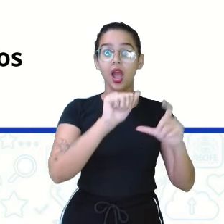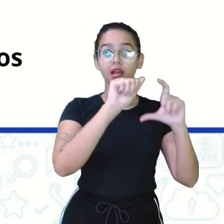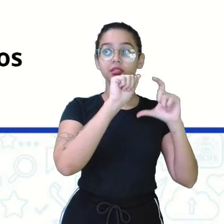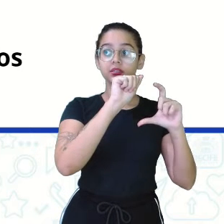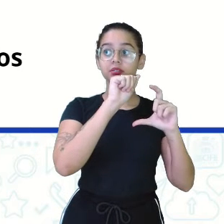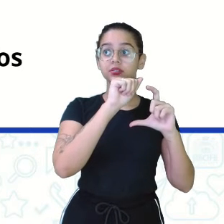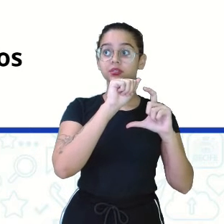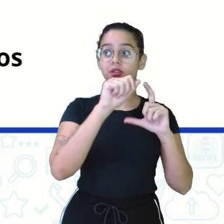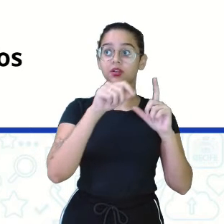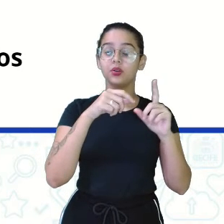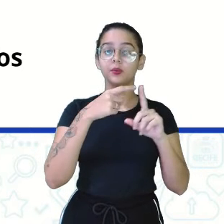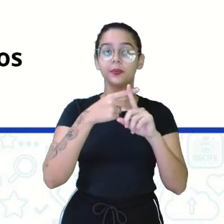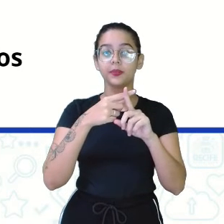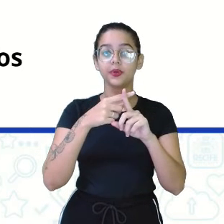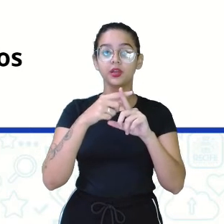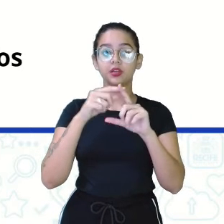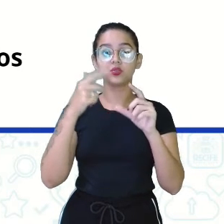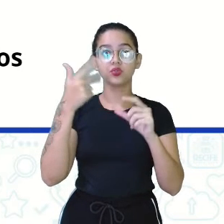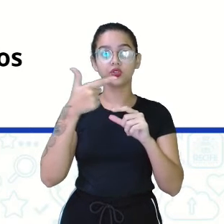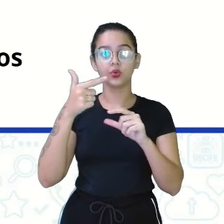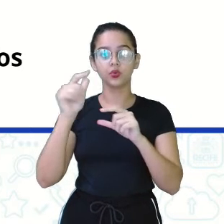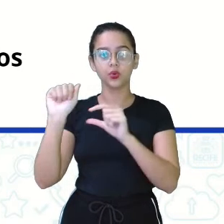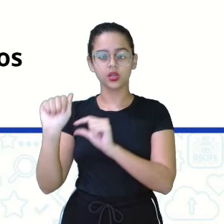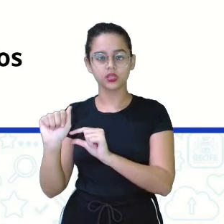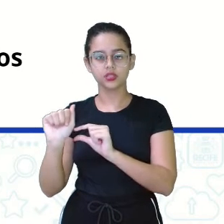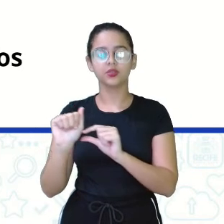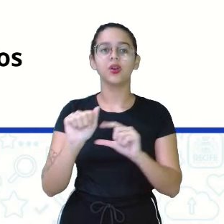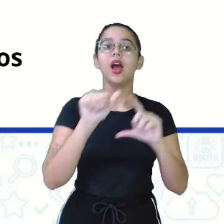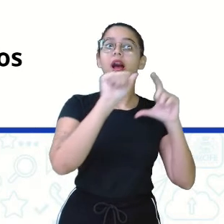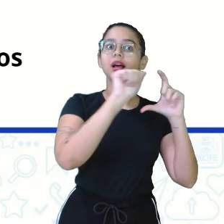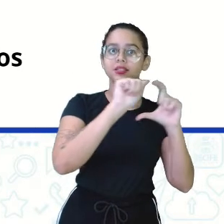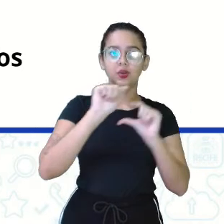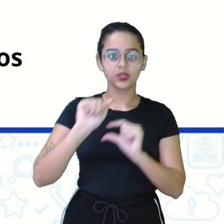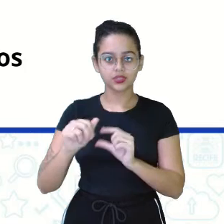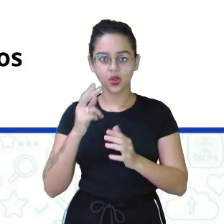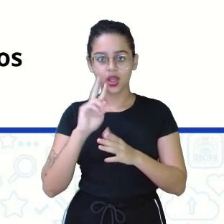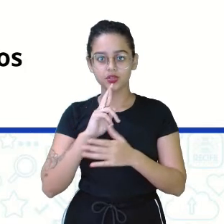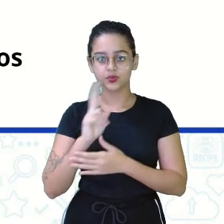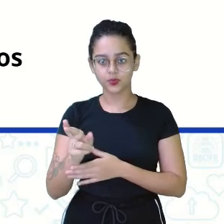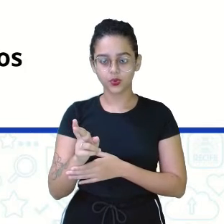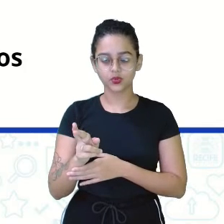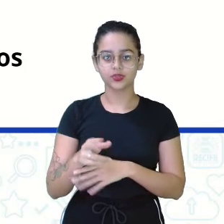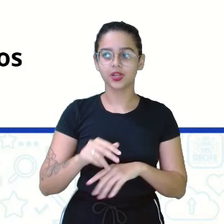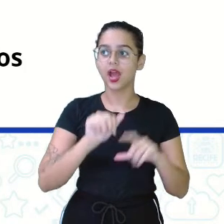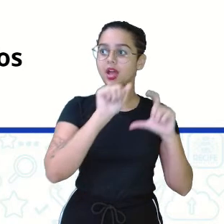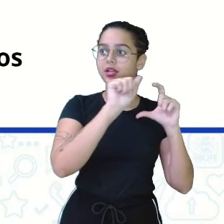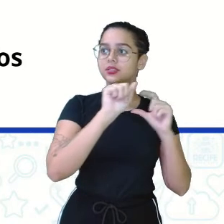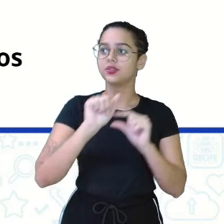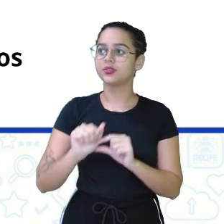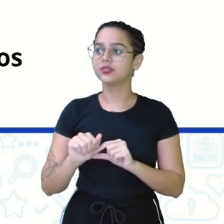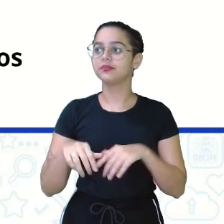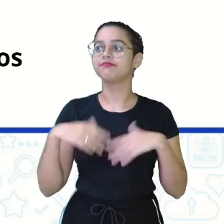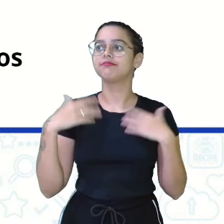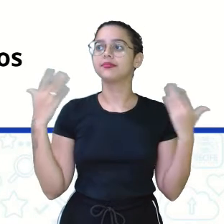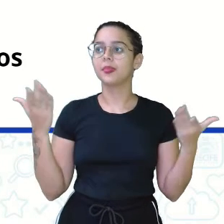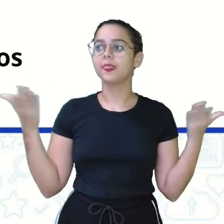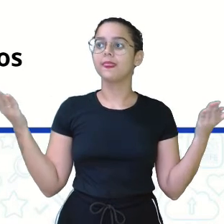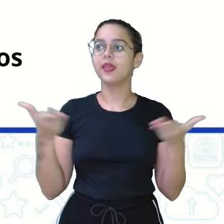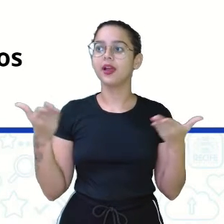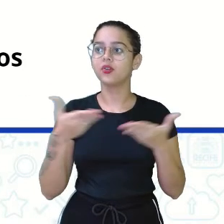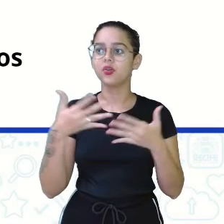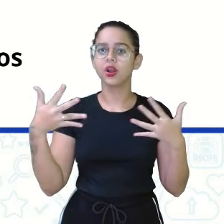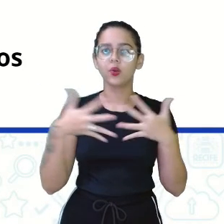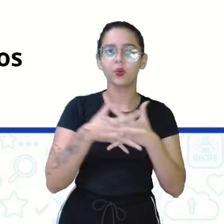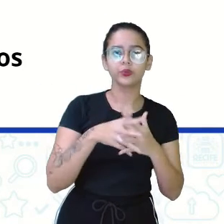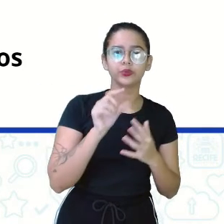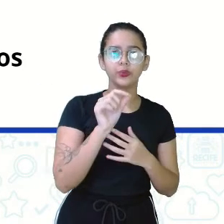primeiro azão com o segundo azinho, azão, azinho. Né, professora Vanessa? Isso, exatamente. E aí, agora a gente cruza o